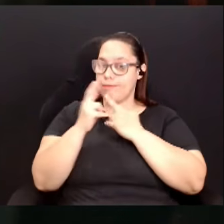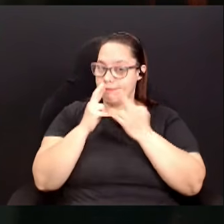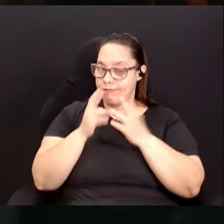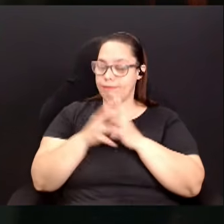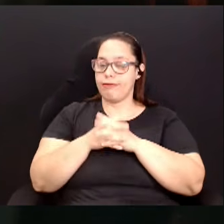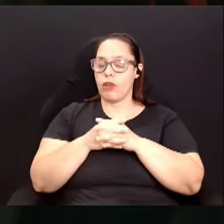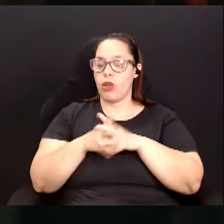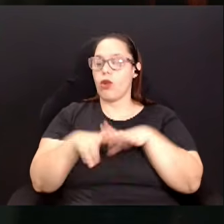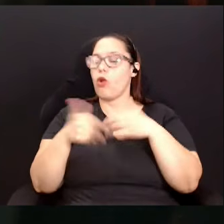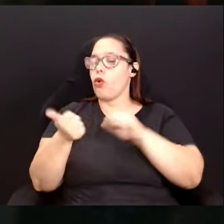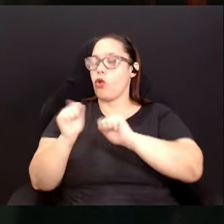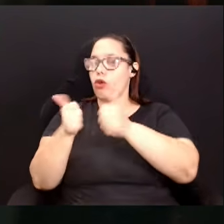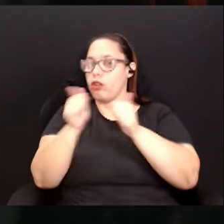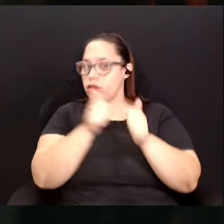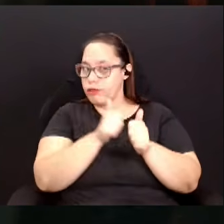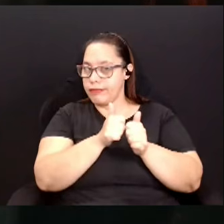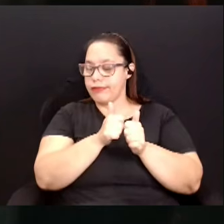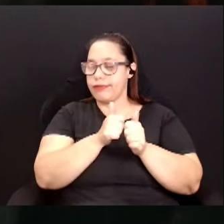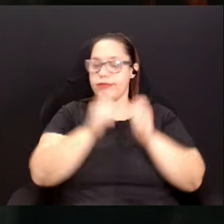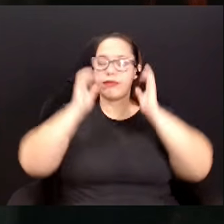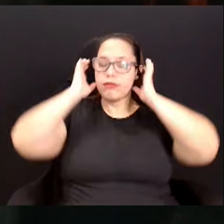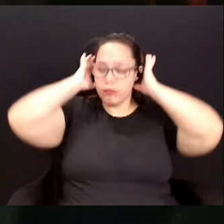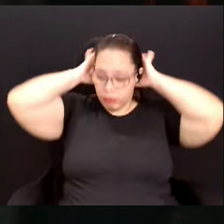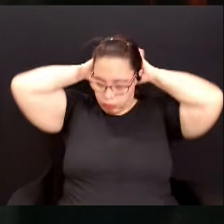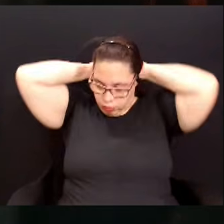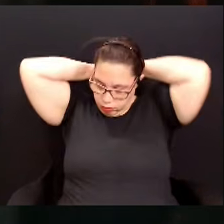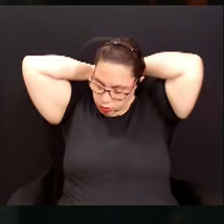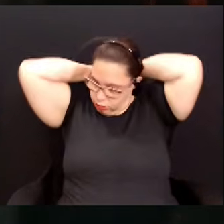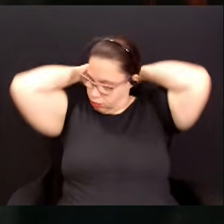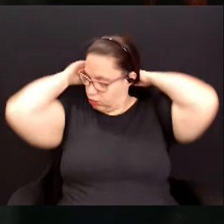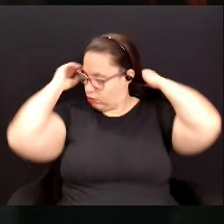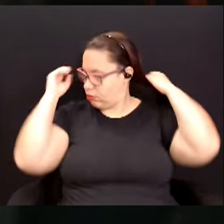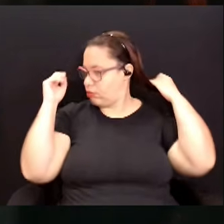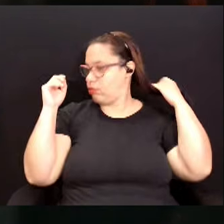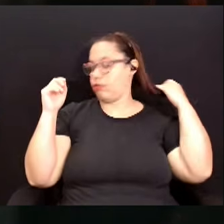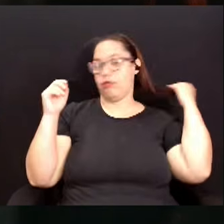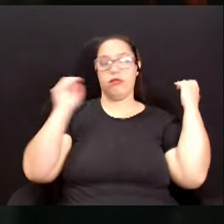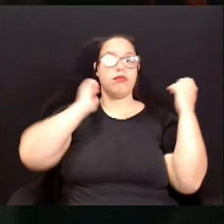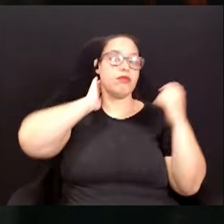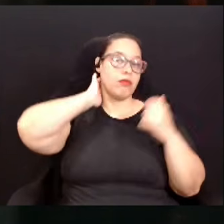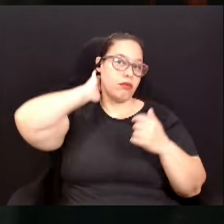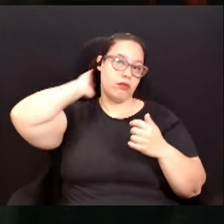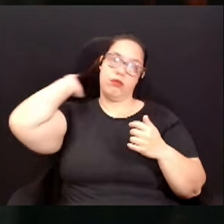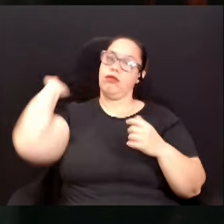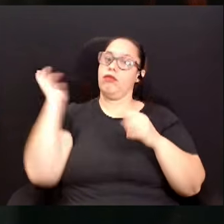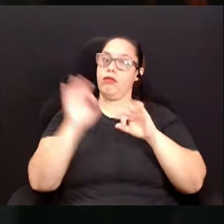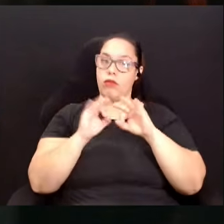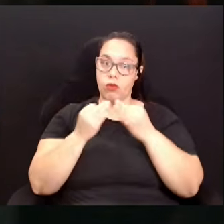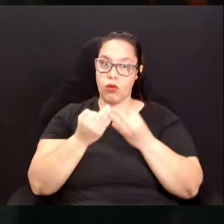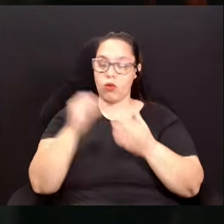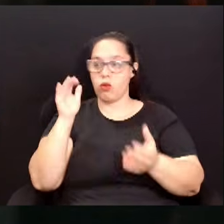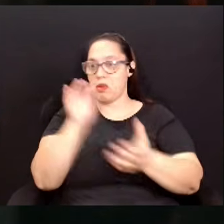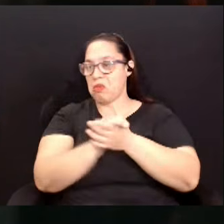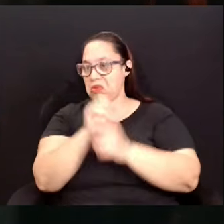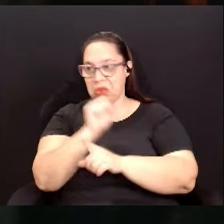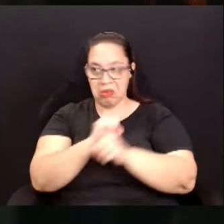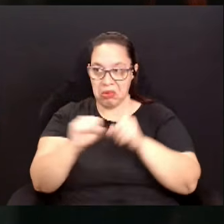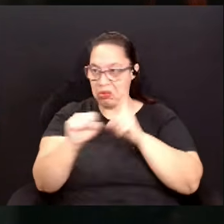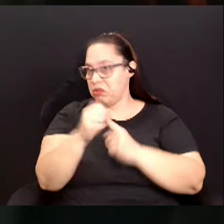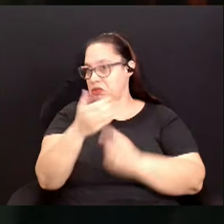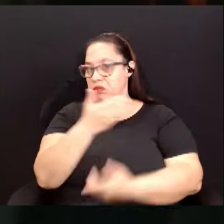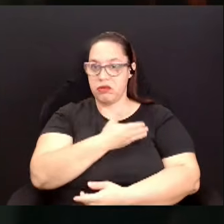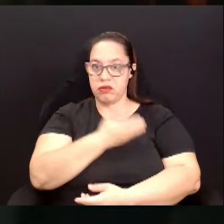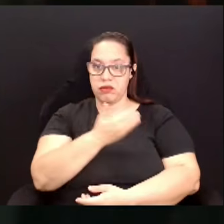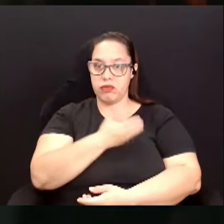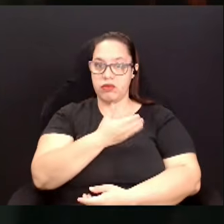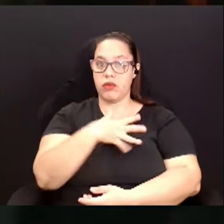avaliação sobre os relacionamentos? Isso é relacionamento familiar, conjugal, social, com os amigos, com os filhos,